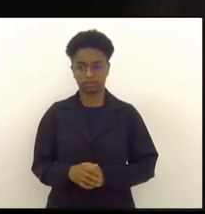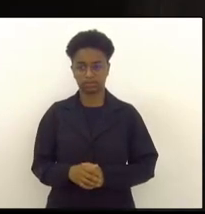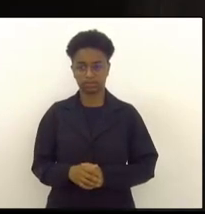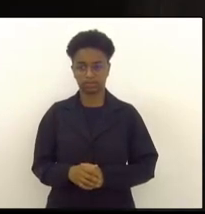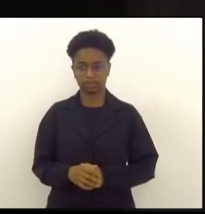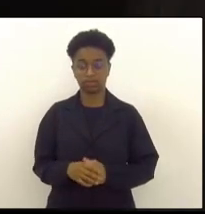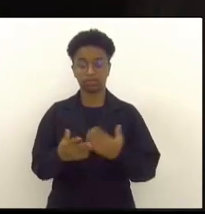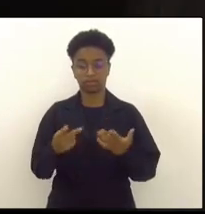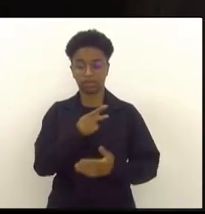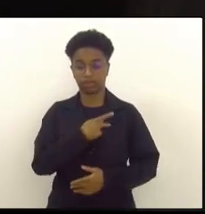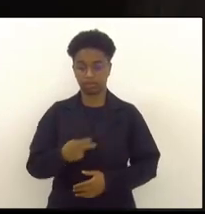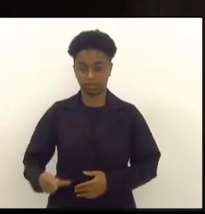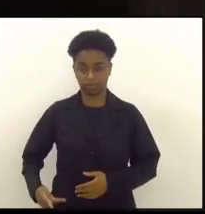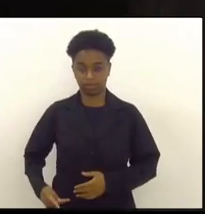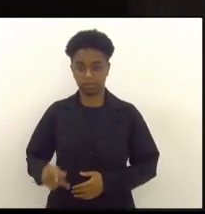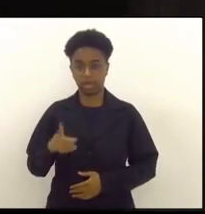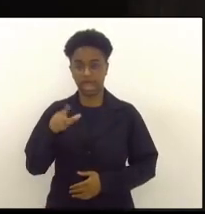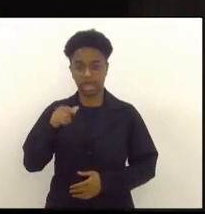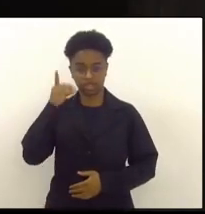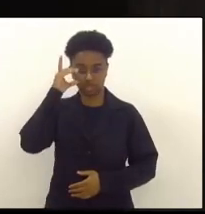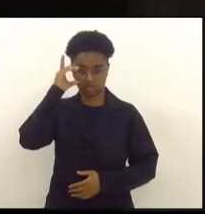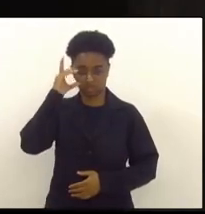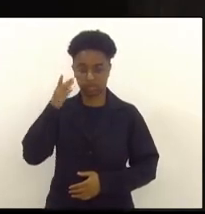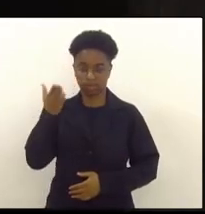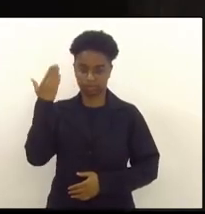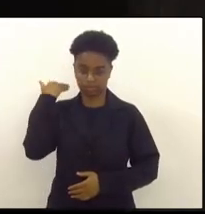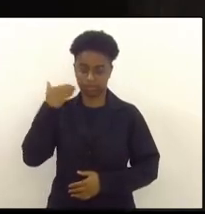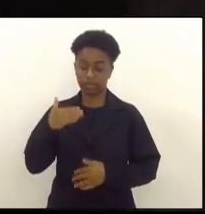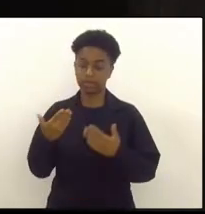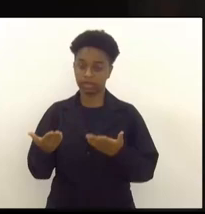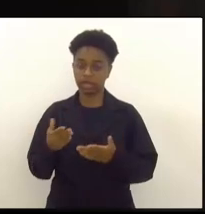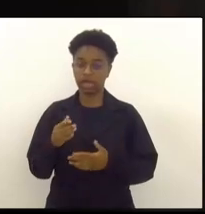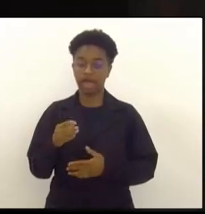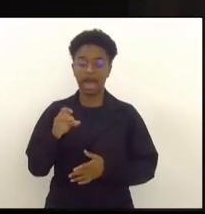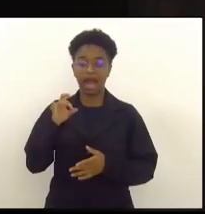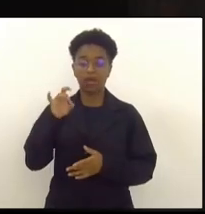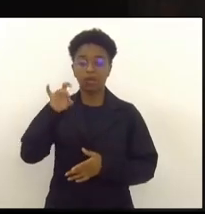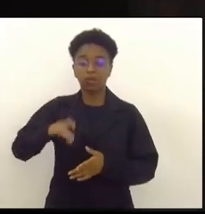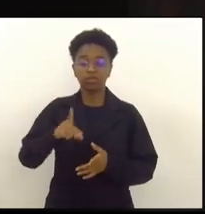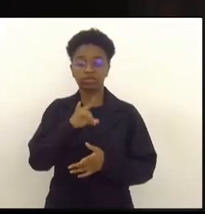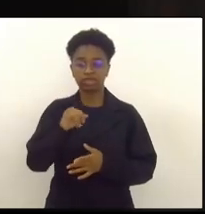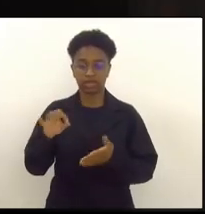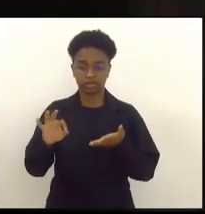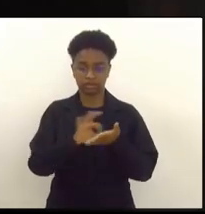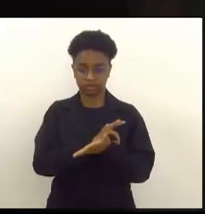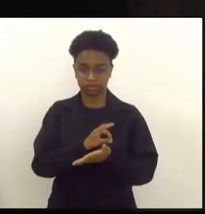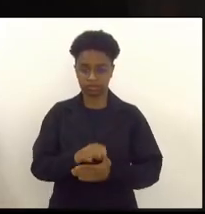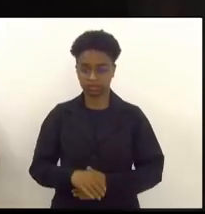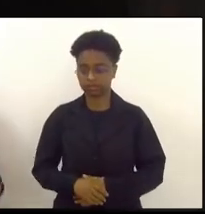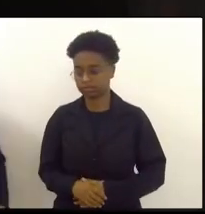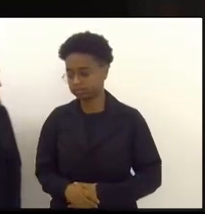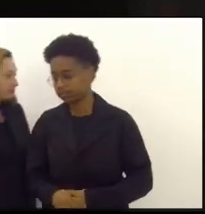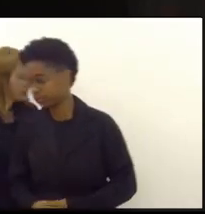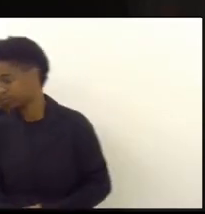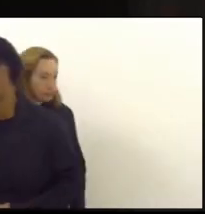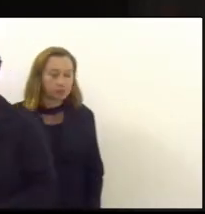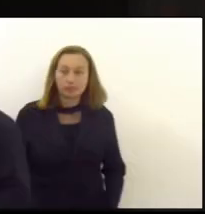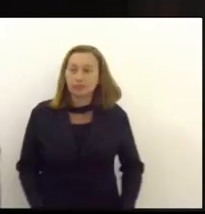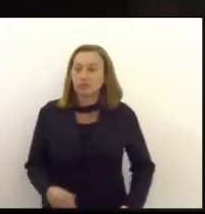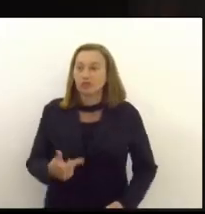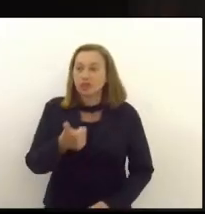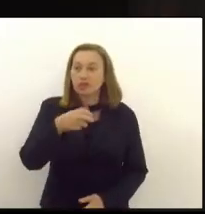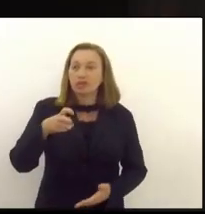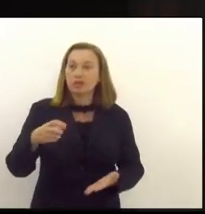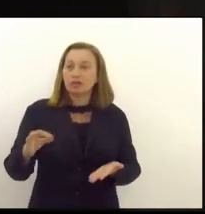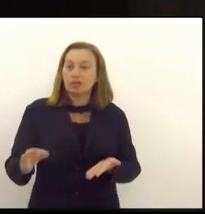No caso, a presidente era Dilma, naquela época. Ela só foi assinar no 15 que ela assinou. Eu